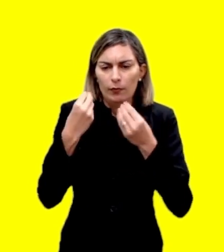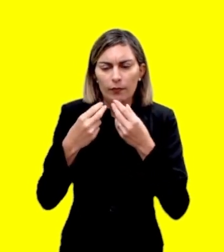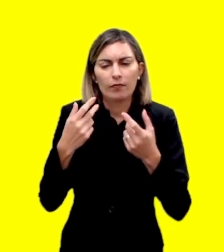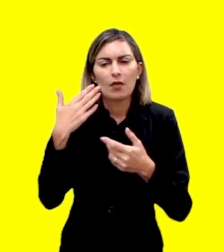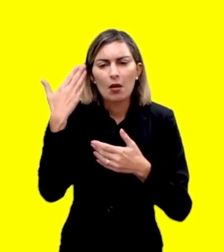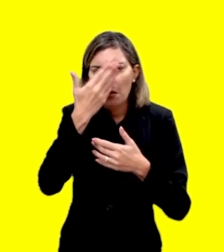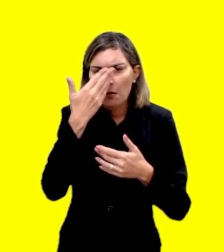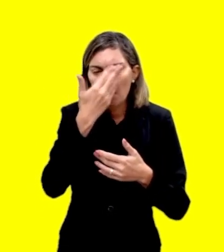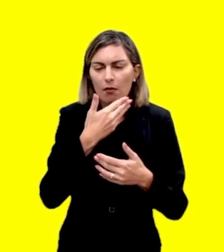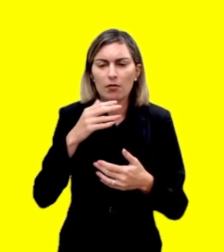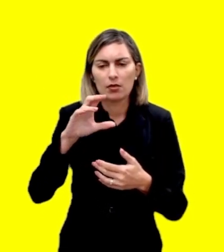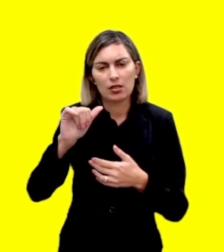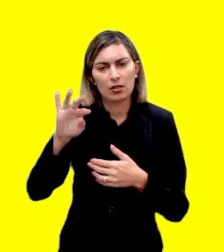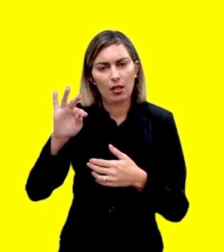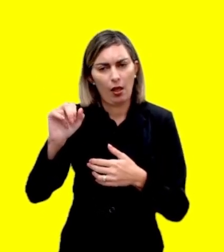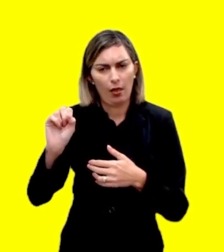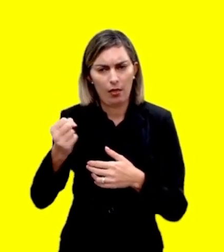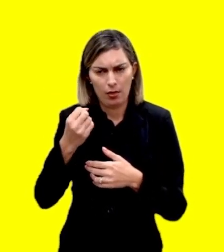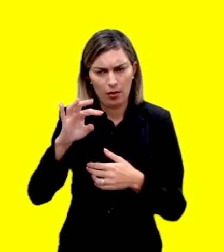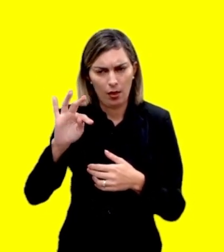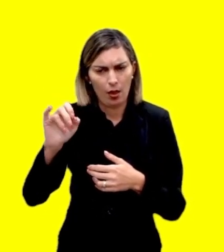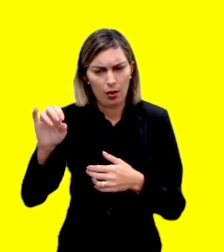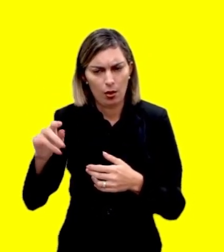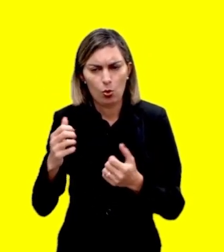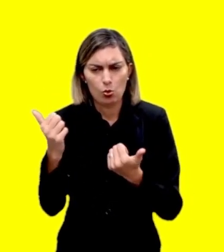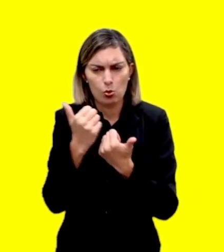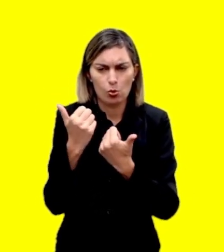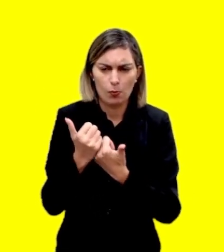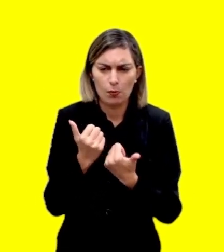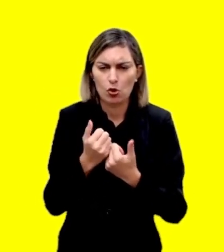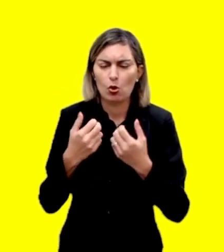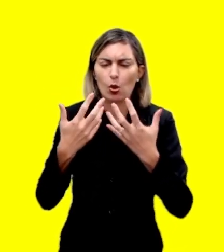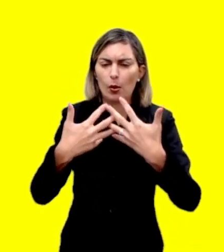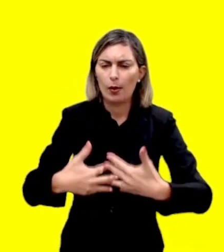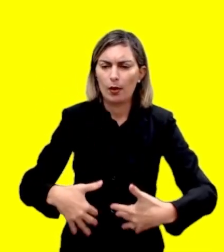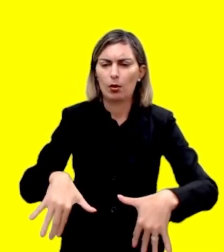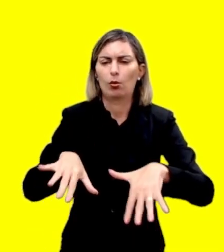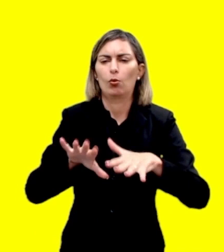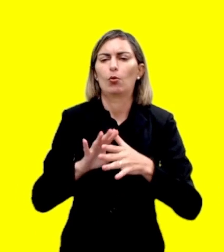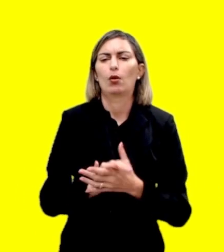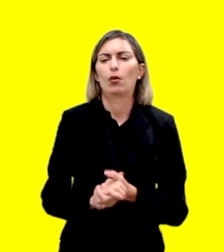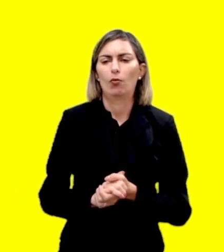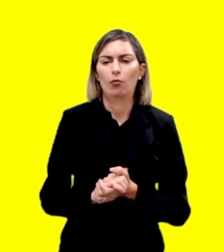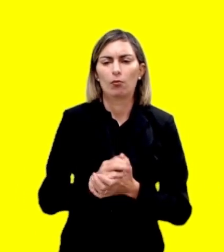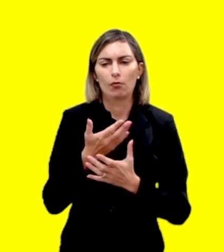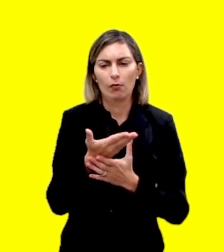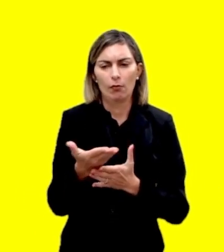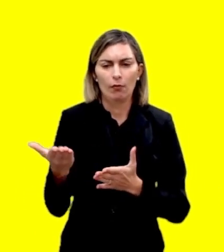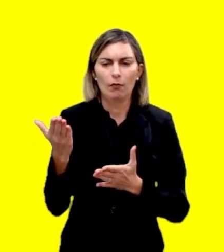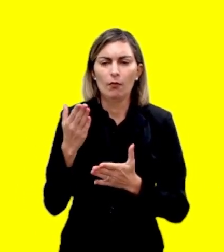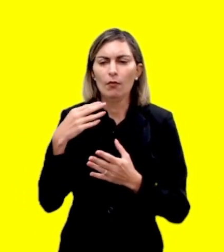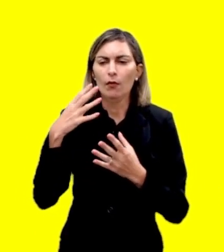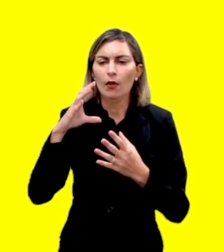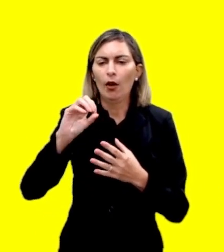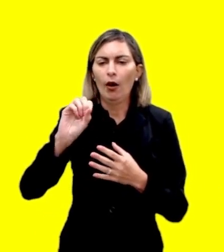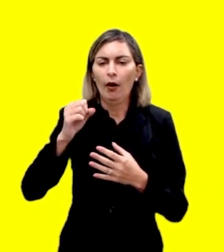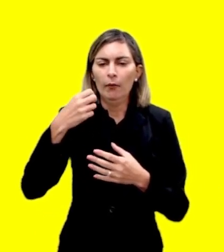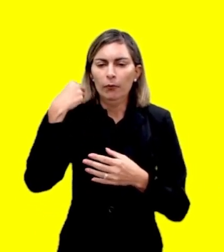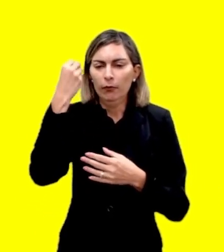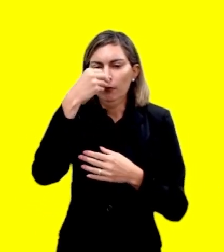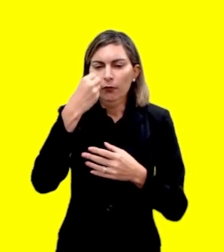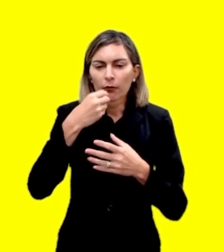esfoliante sintético. Substitua-os por receitas naturais. Os cosméticos quase todos